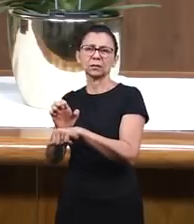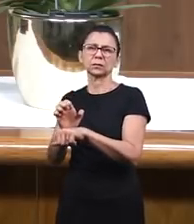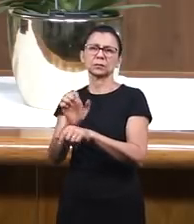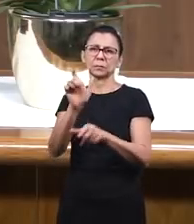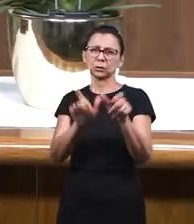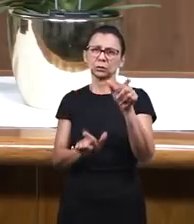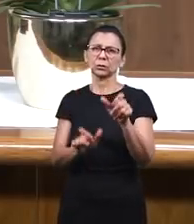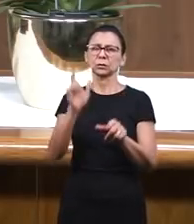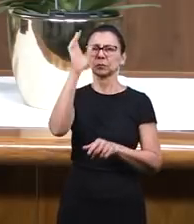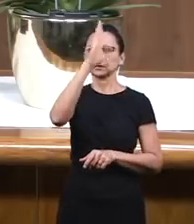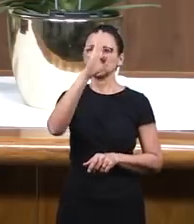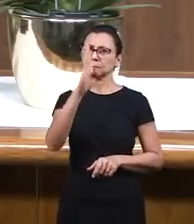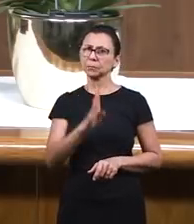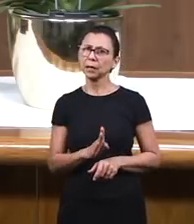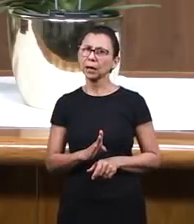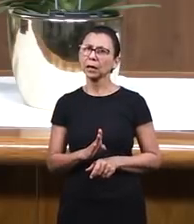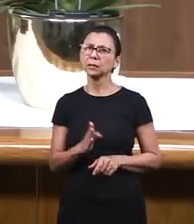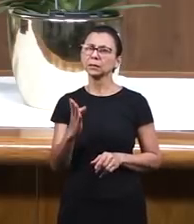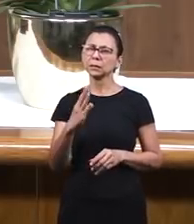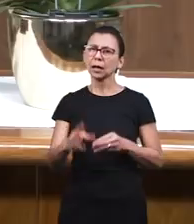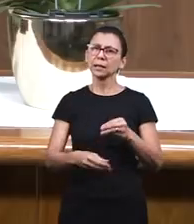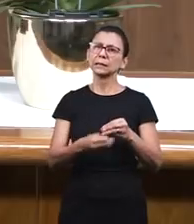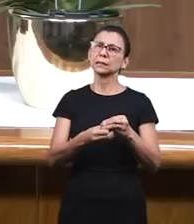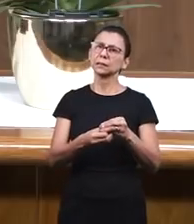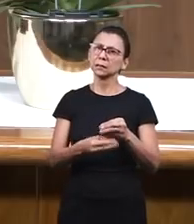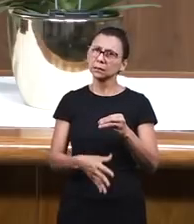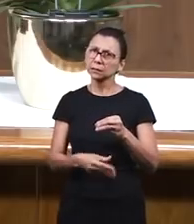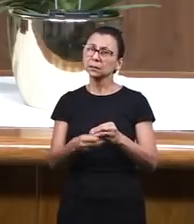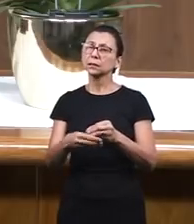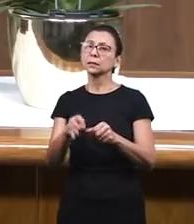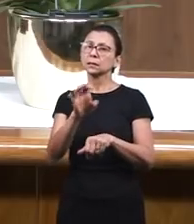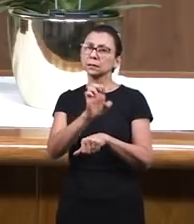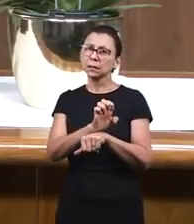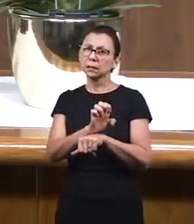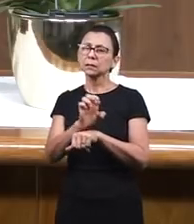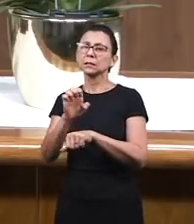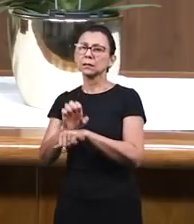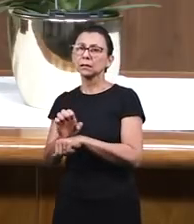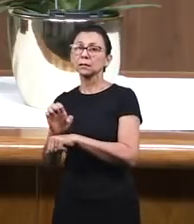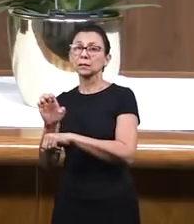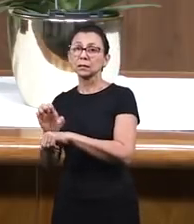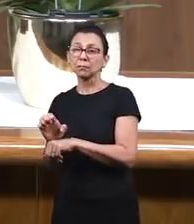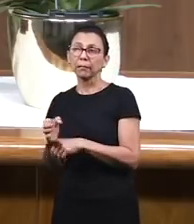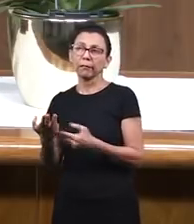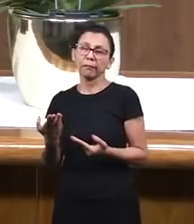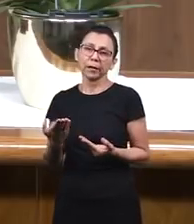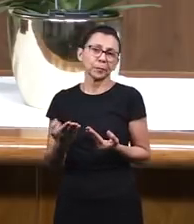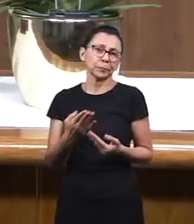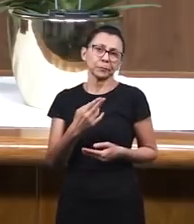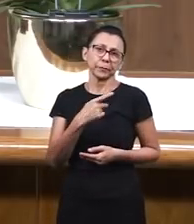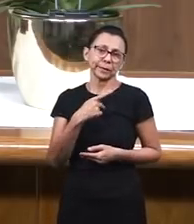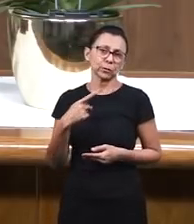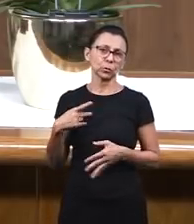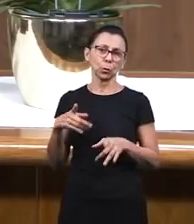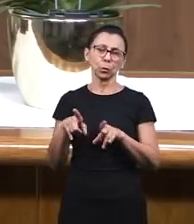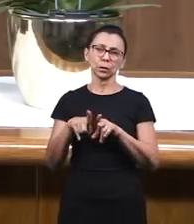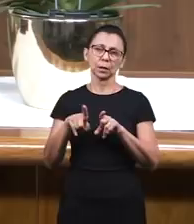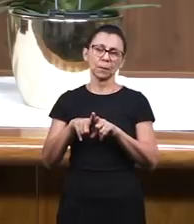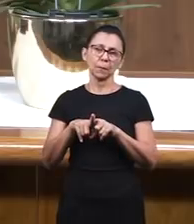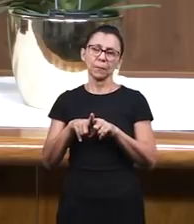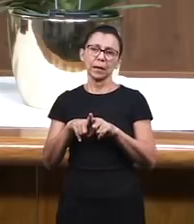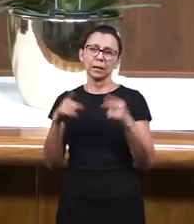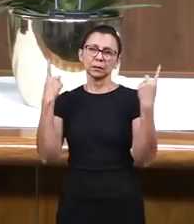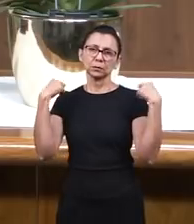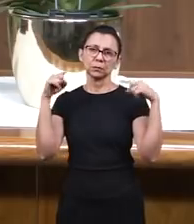nós incluímos alguns estados, para que os pastores e os suas ovelhas estejam participando dessa